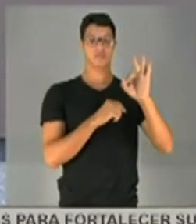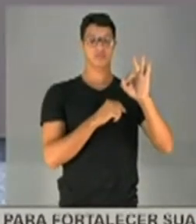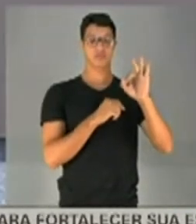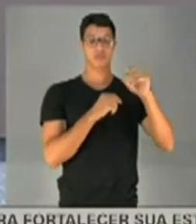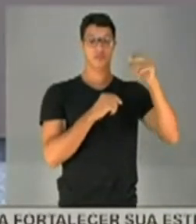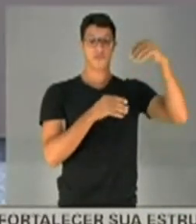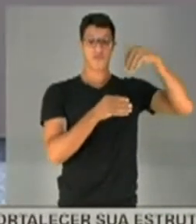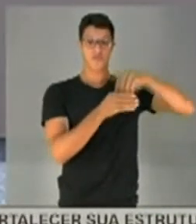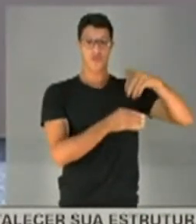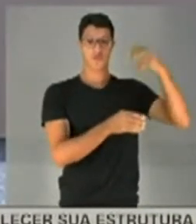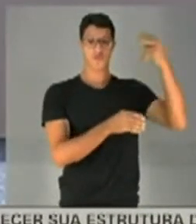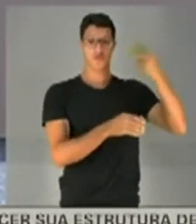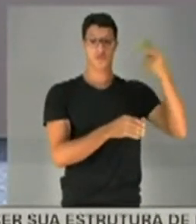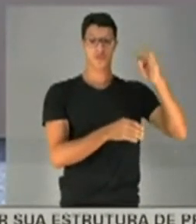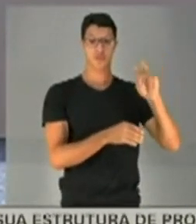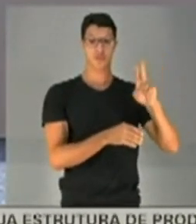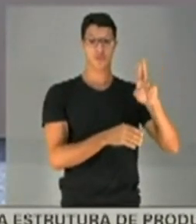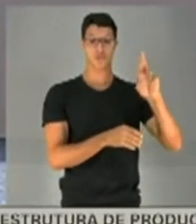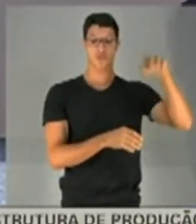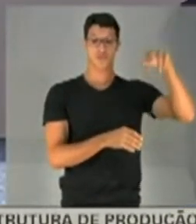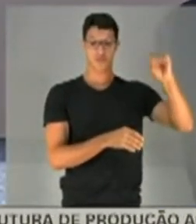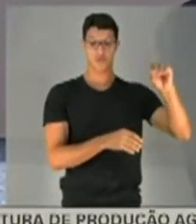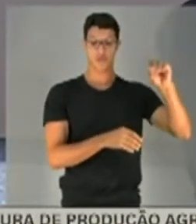última eleição presidencial.